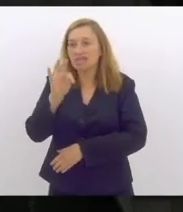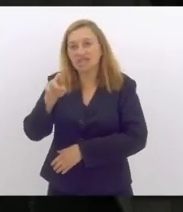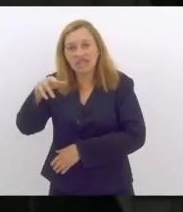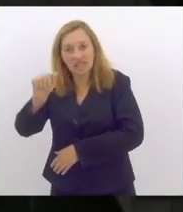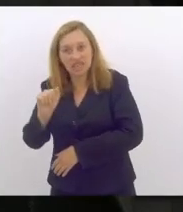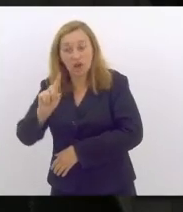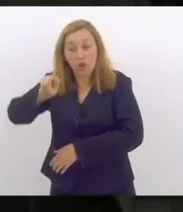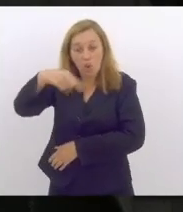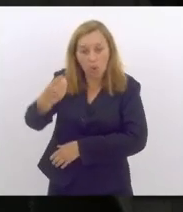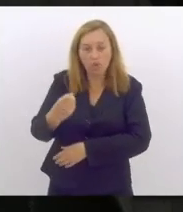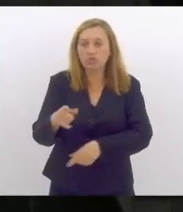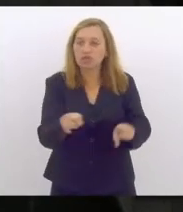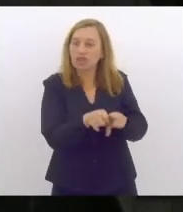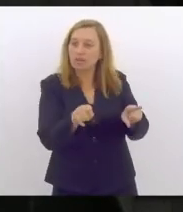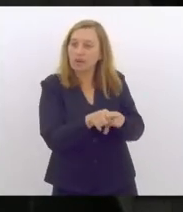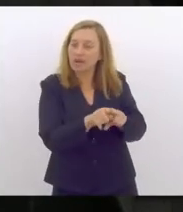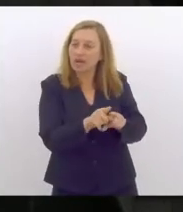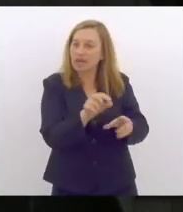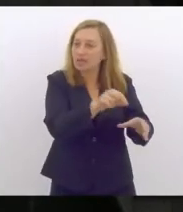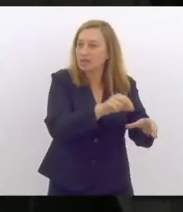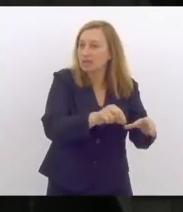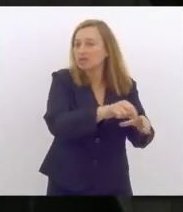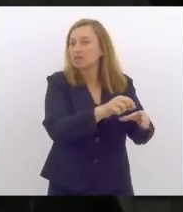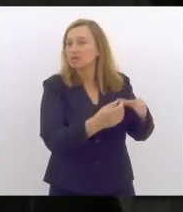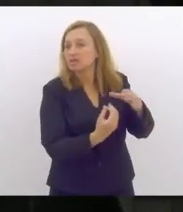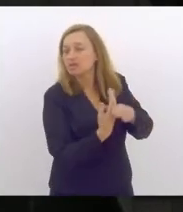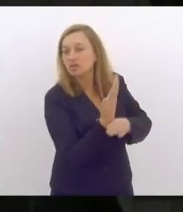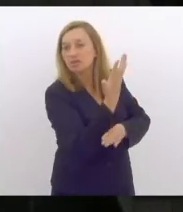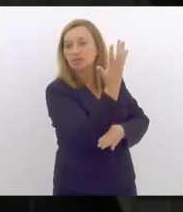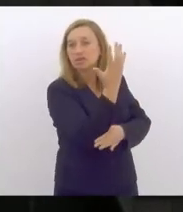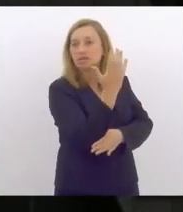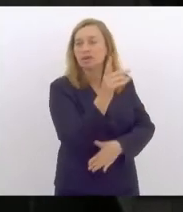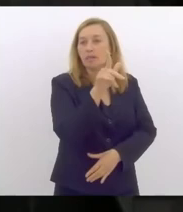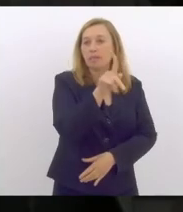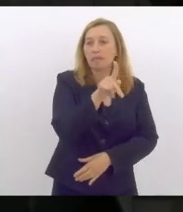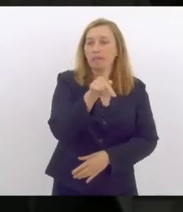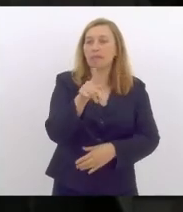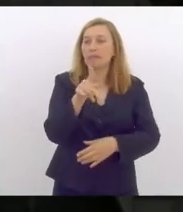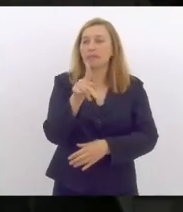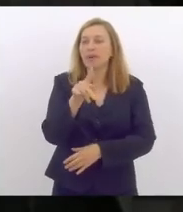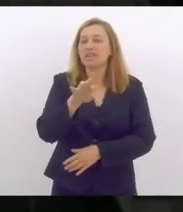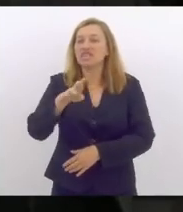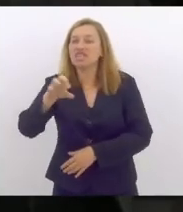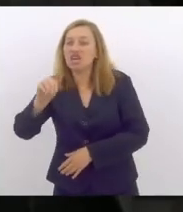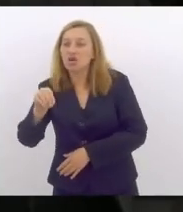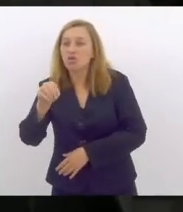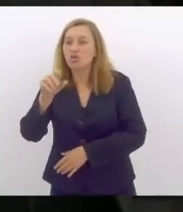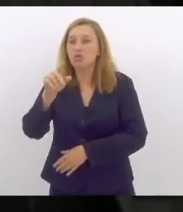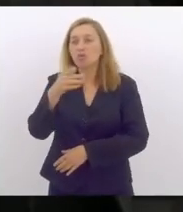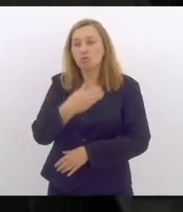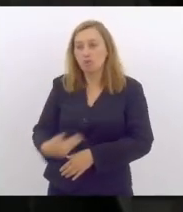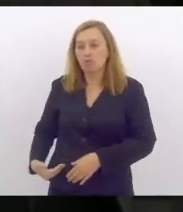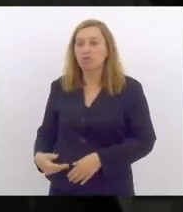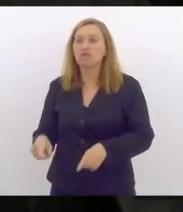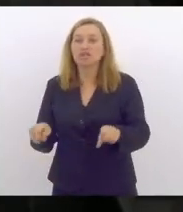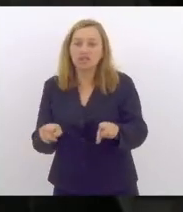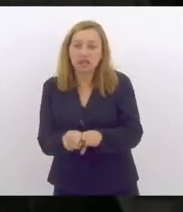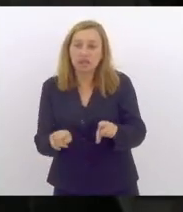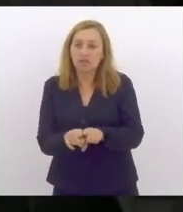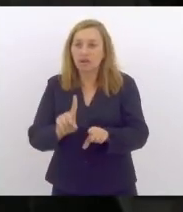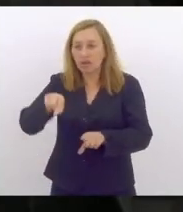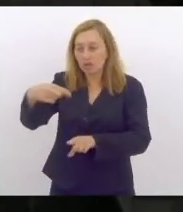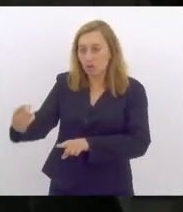outro conjunto de baobás plantados no passeio público. tem um baobá, senhora presidente.